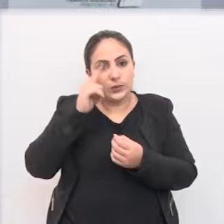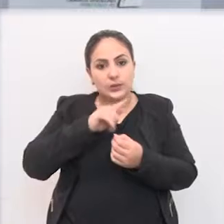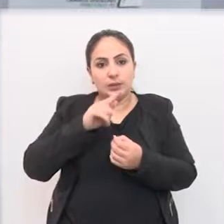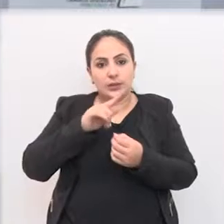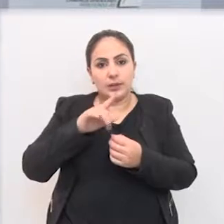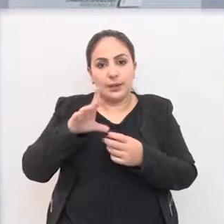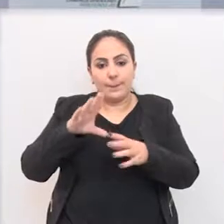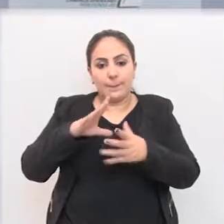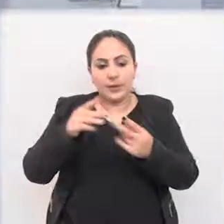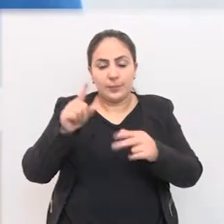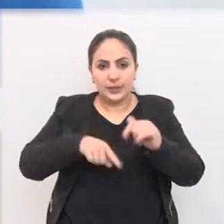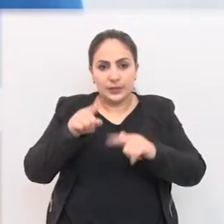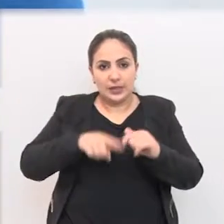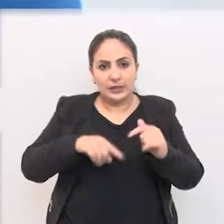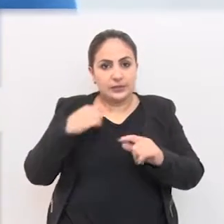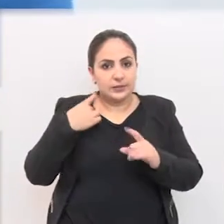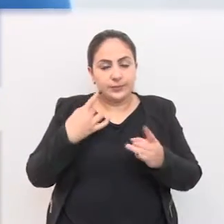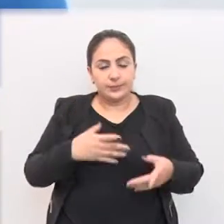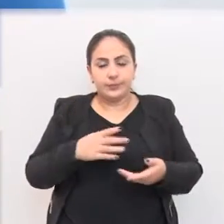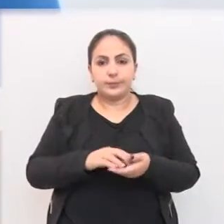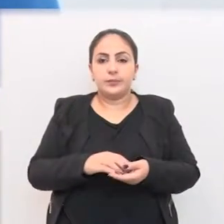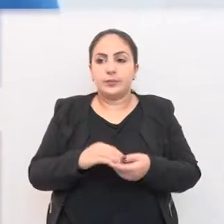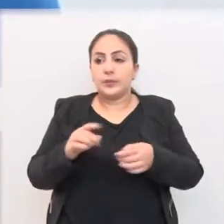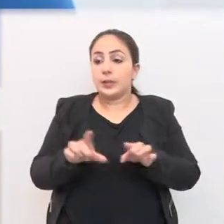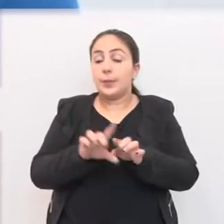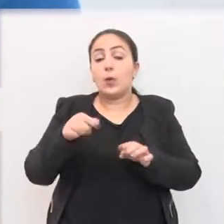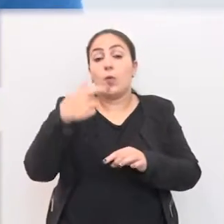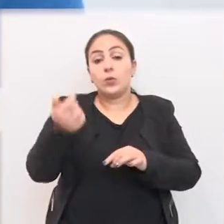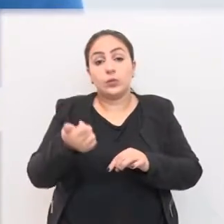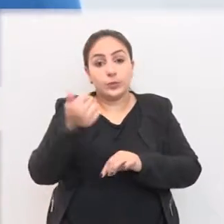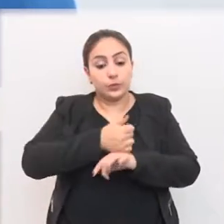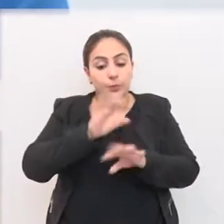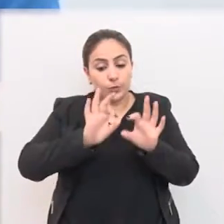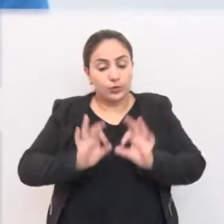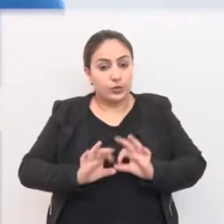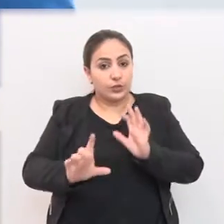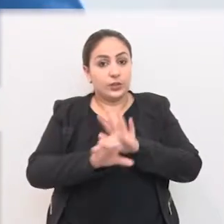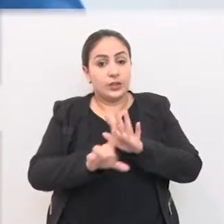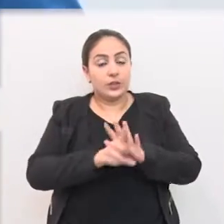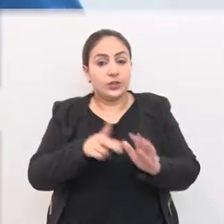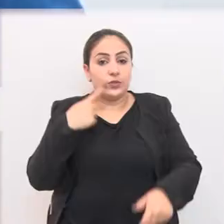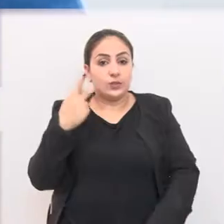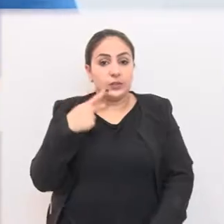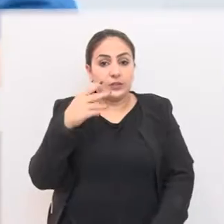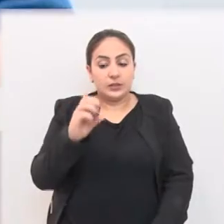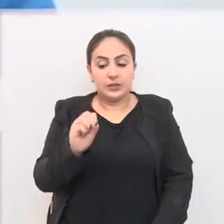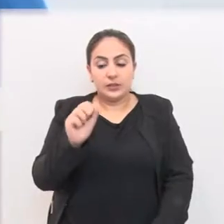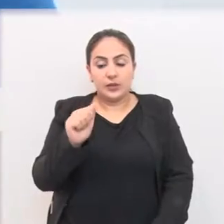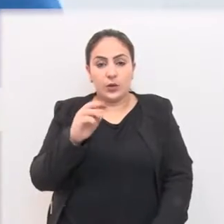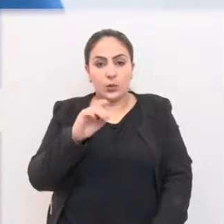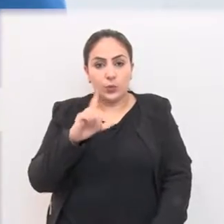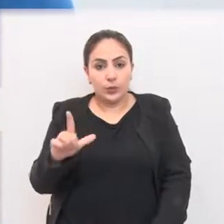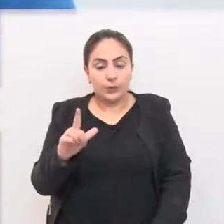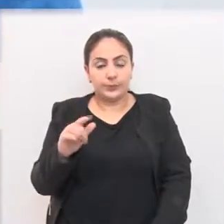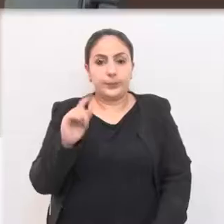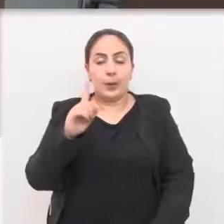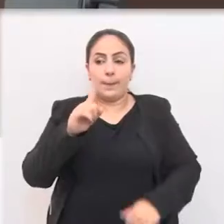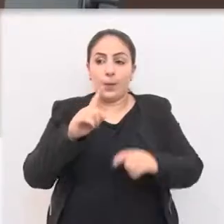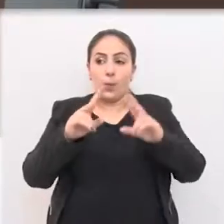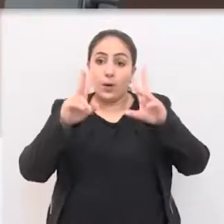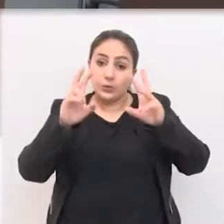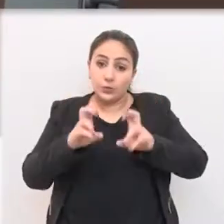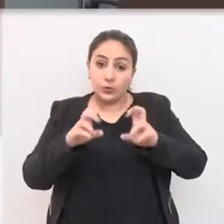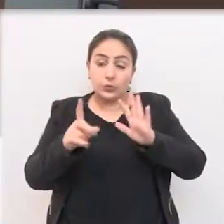recolher os resíduos sólidos. Outro substitutivo foi feito ao projeto de lei do vereador Saul Spinelli.